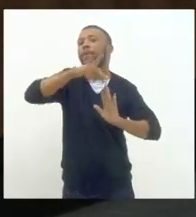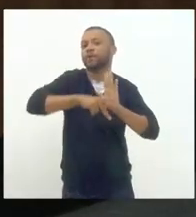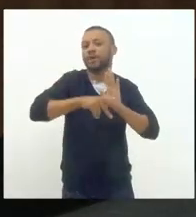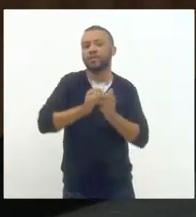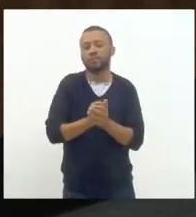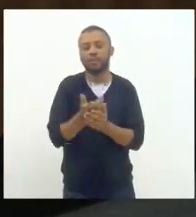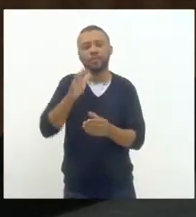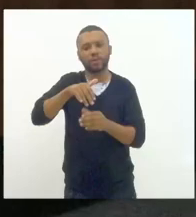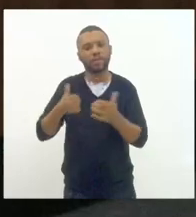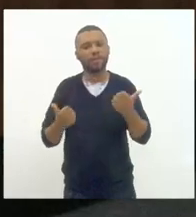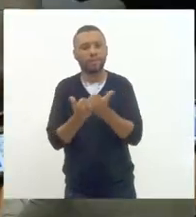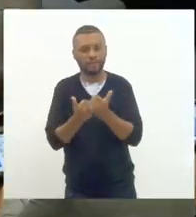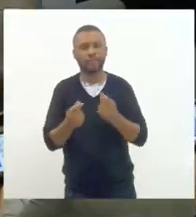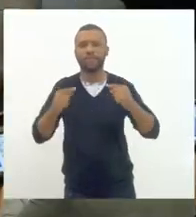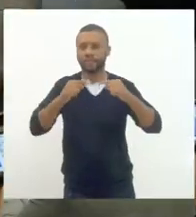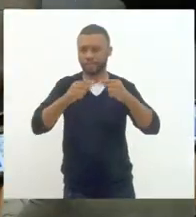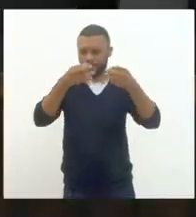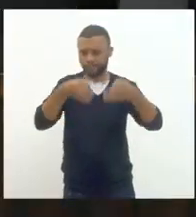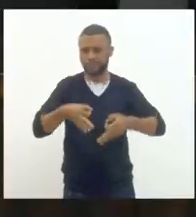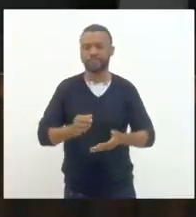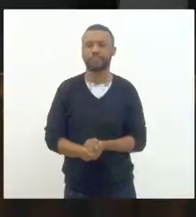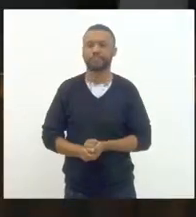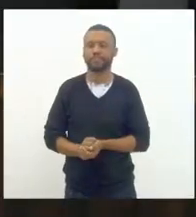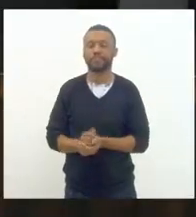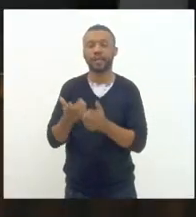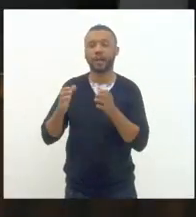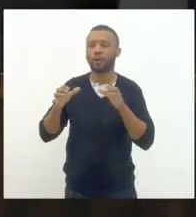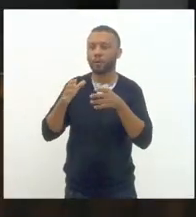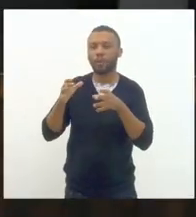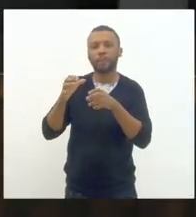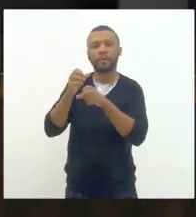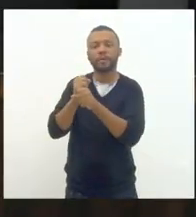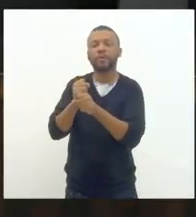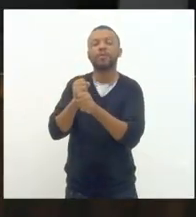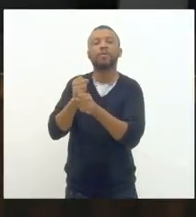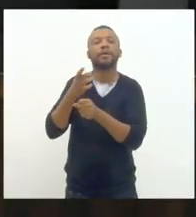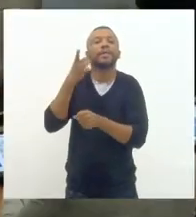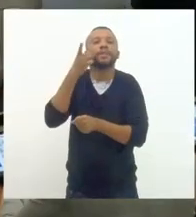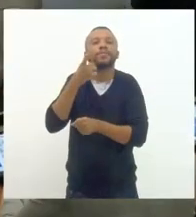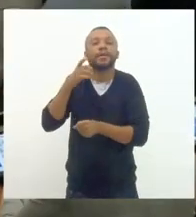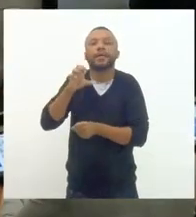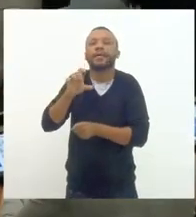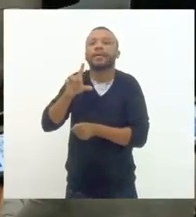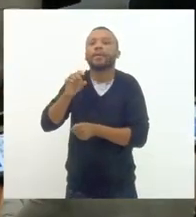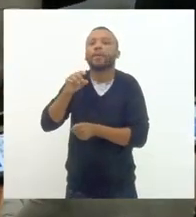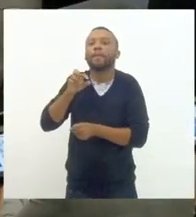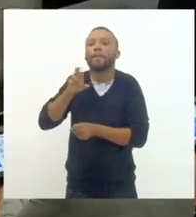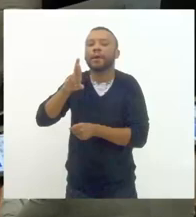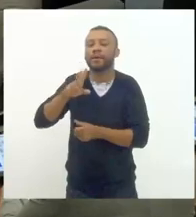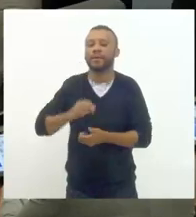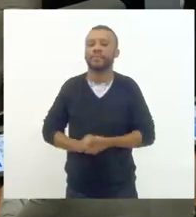votar favoravelmente. Parabéns. Obrigado. Pela Comissão de Orçamento, deputado Eliomar.